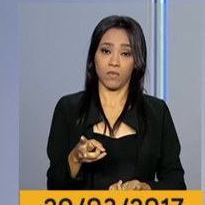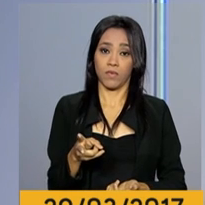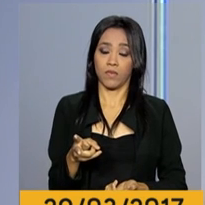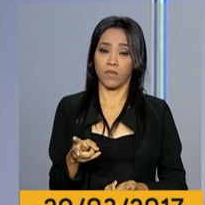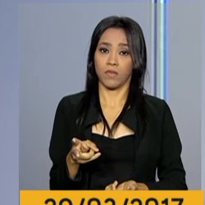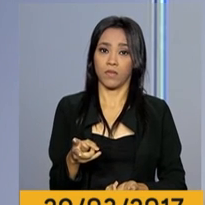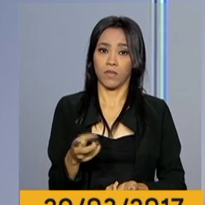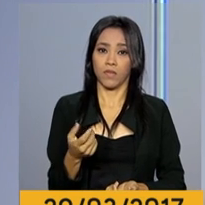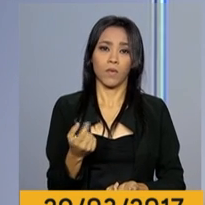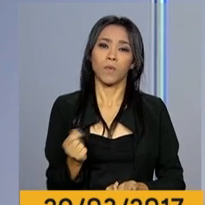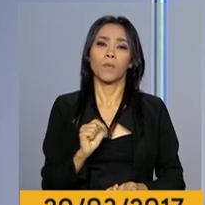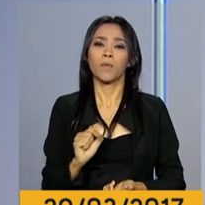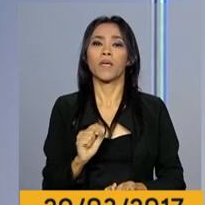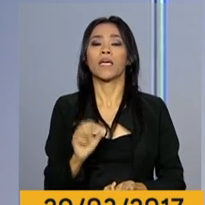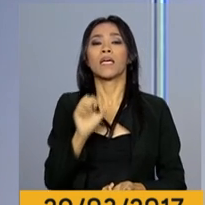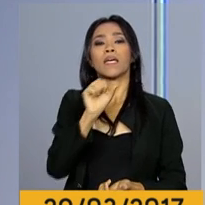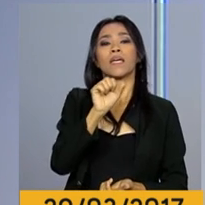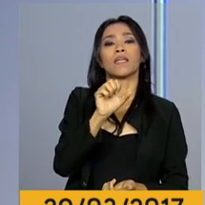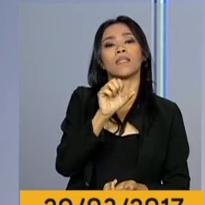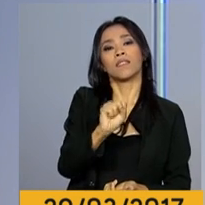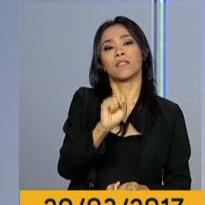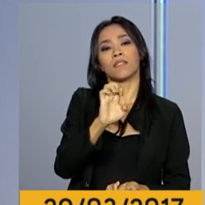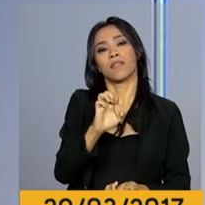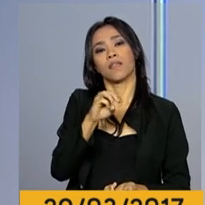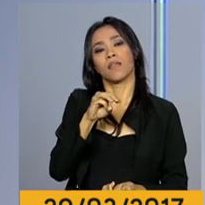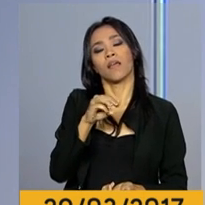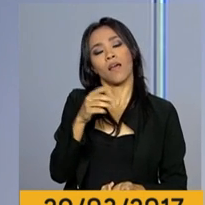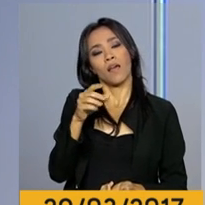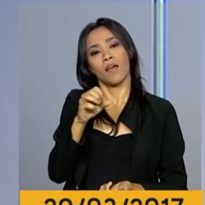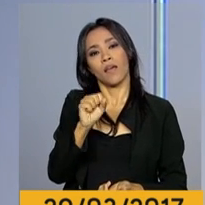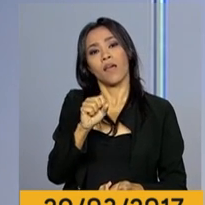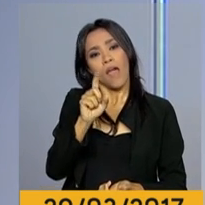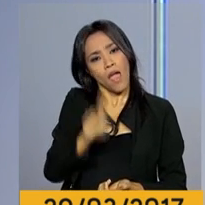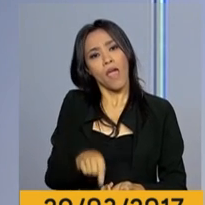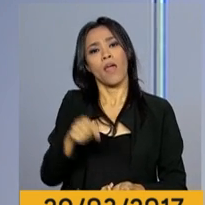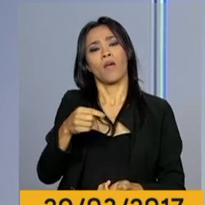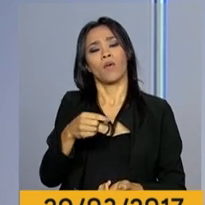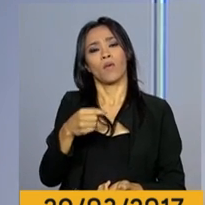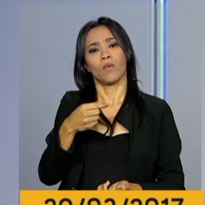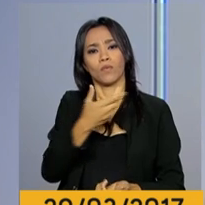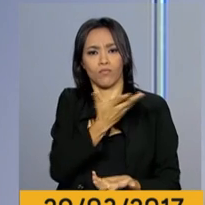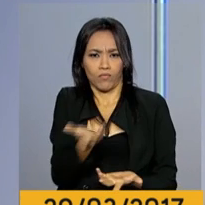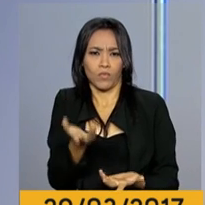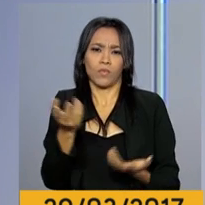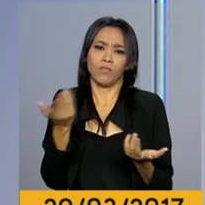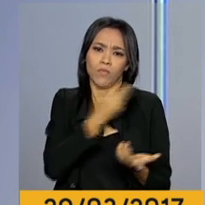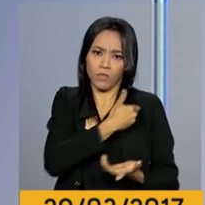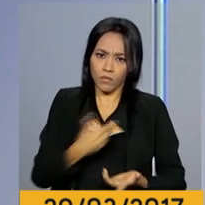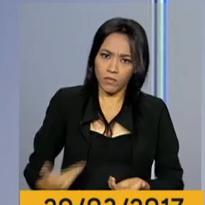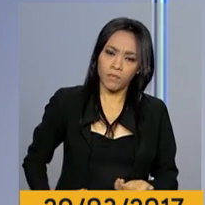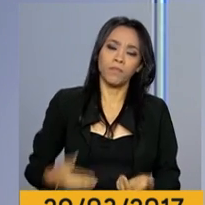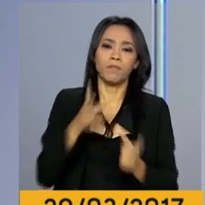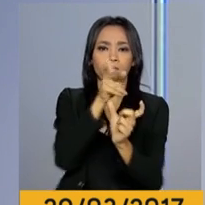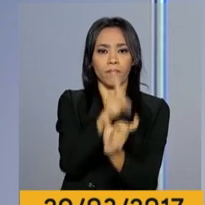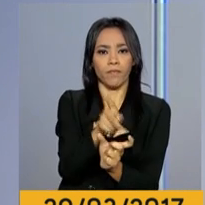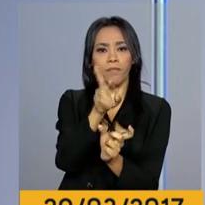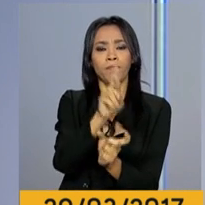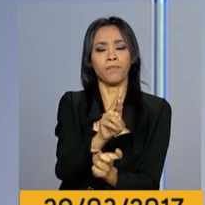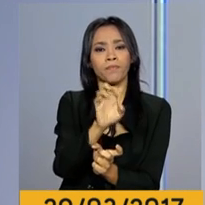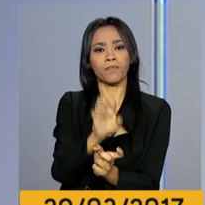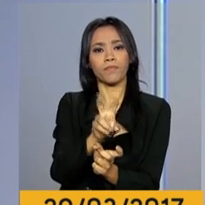cm para o ambientalista ele é um sistema presidencialista apenas as pessoas precisam entender